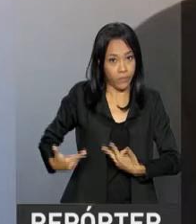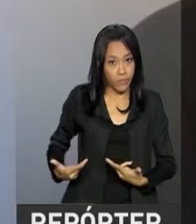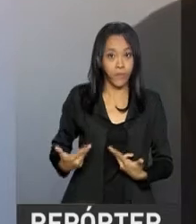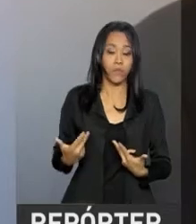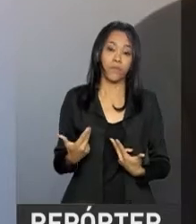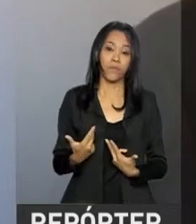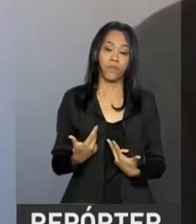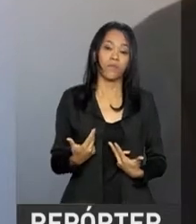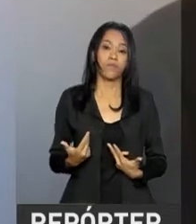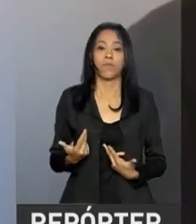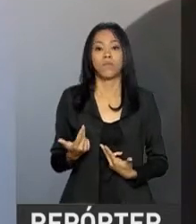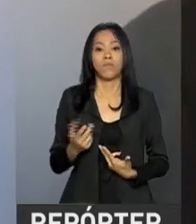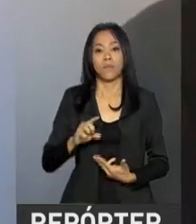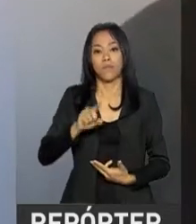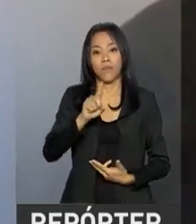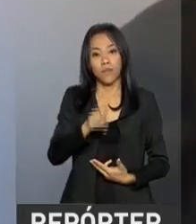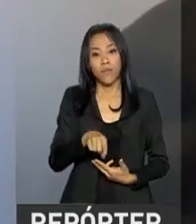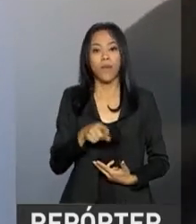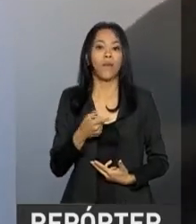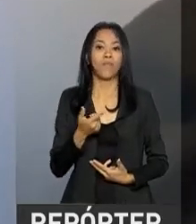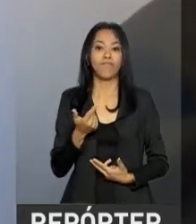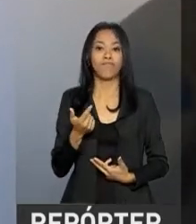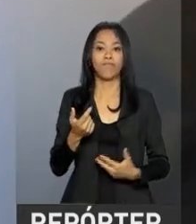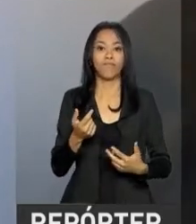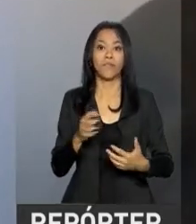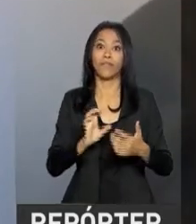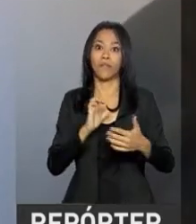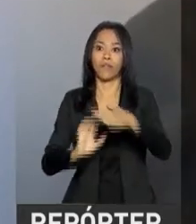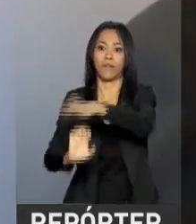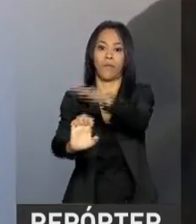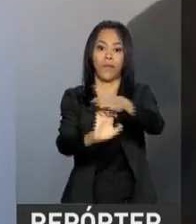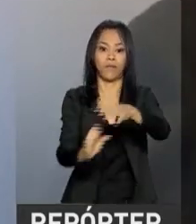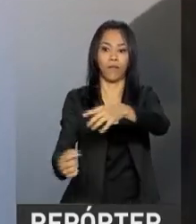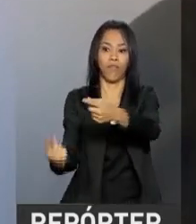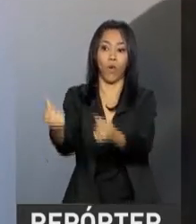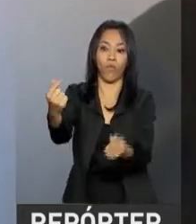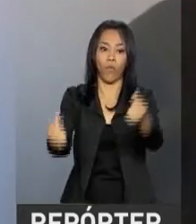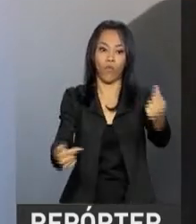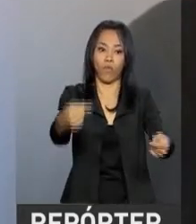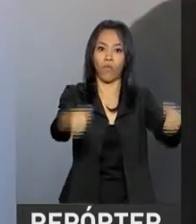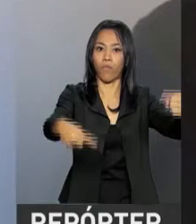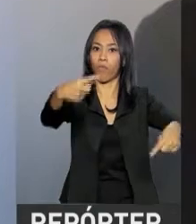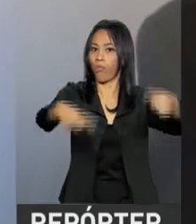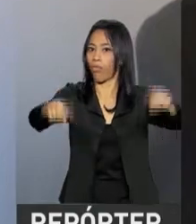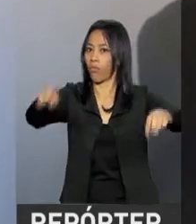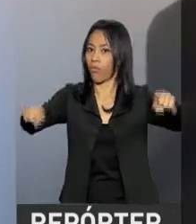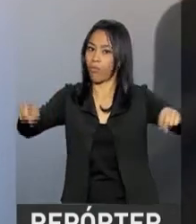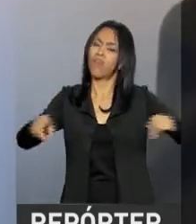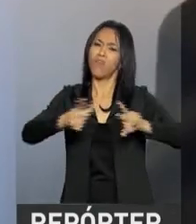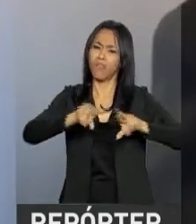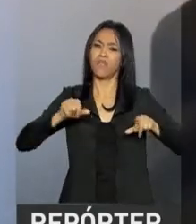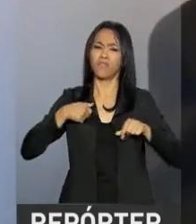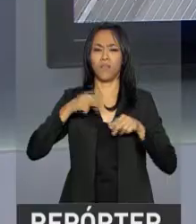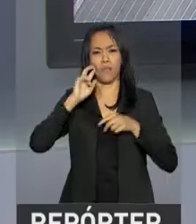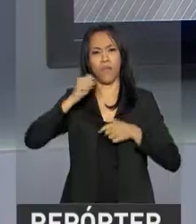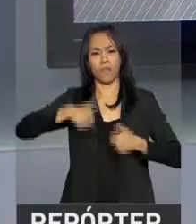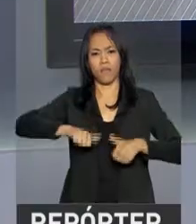órgãos que promovem a concorrência e outras questões tributárias que vão ser analisadas com